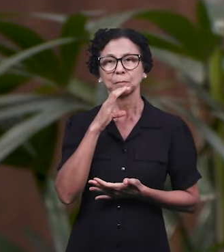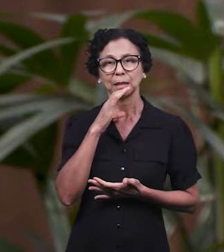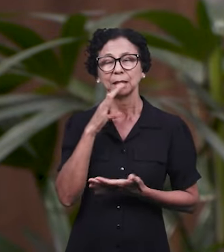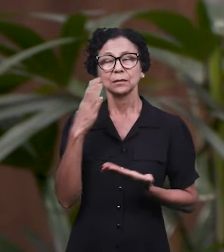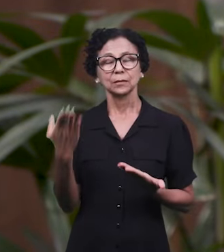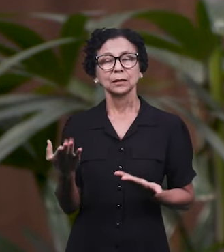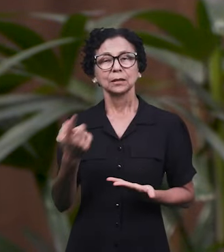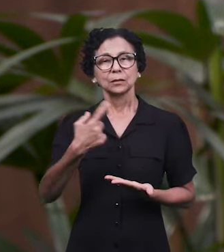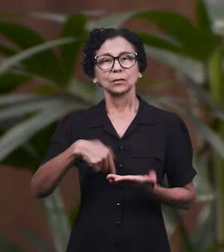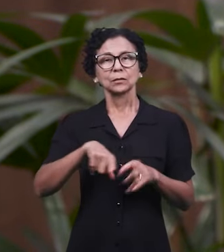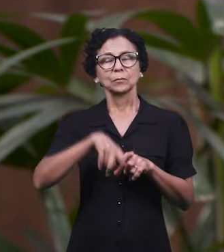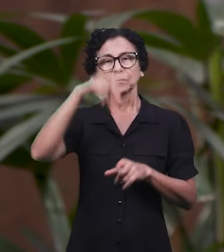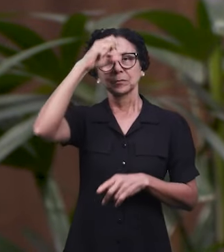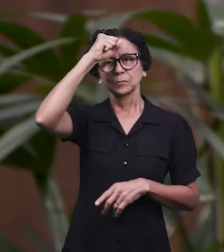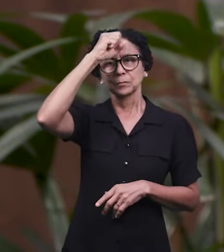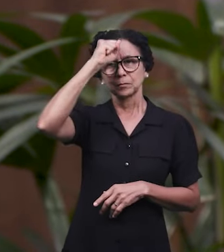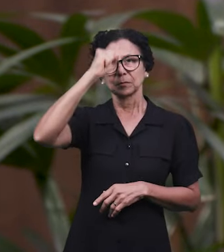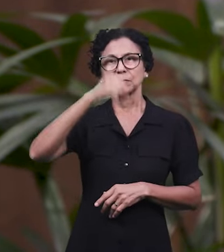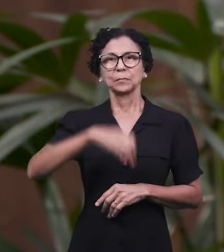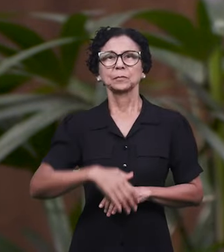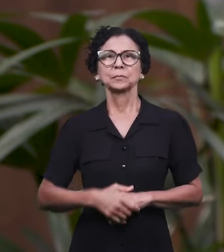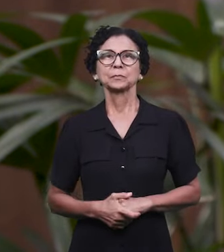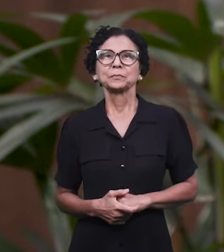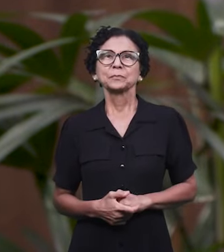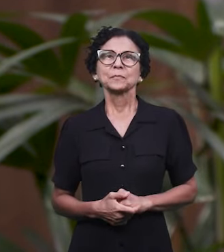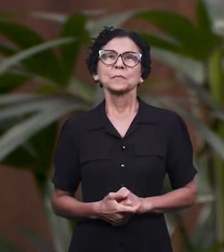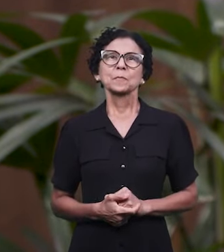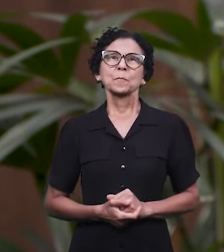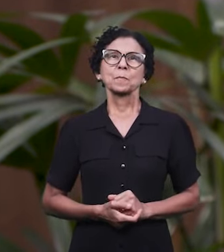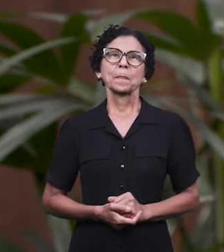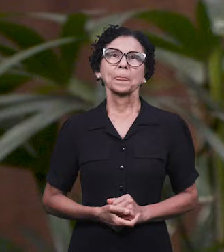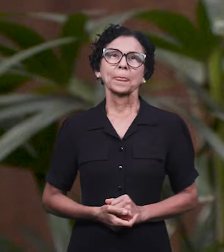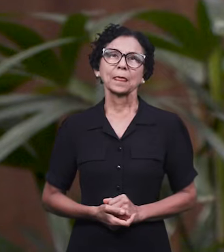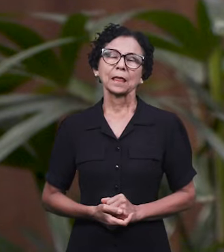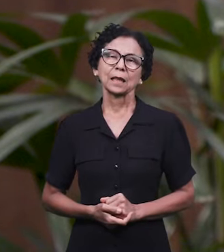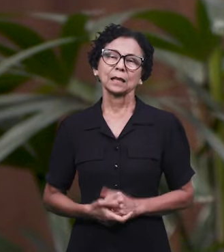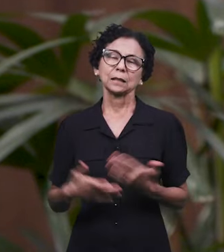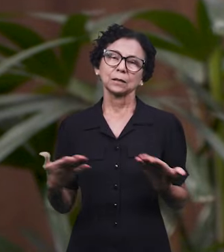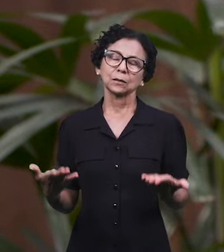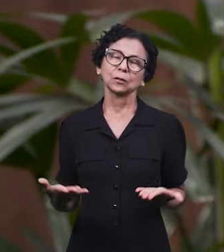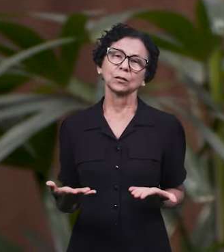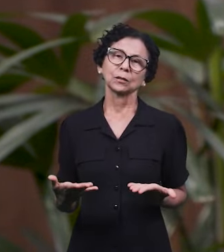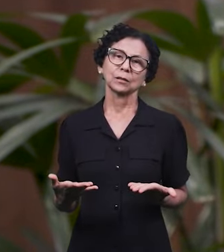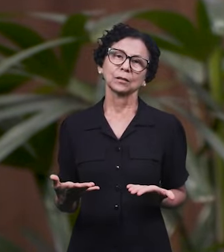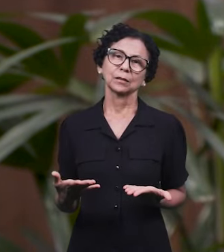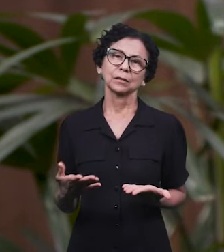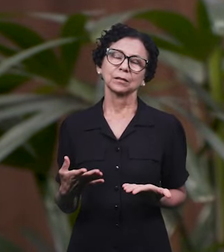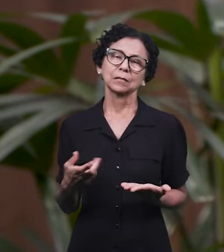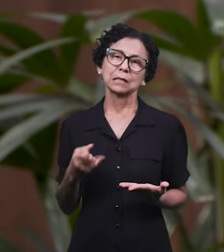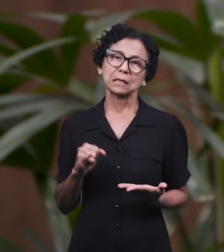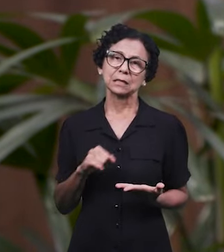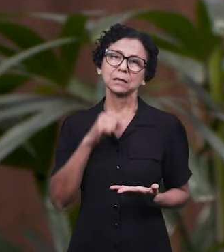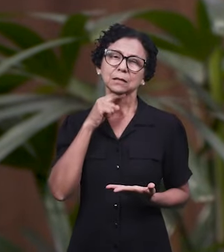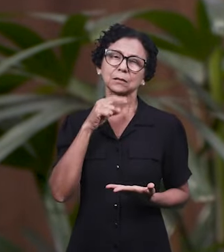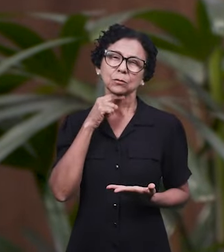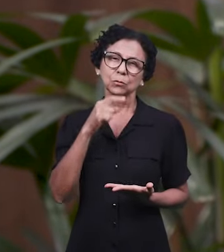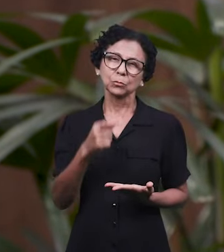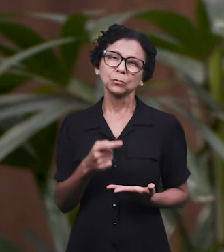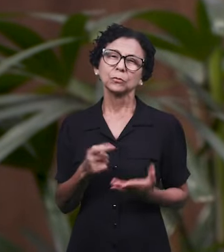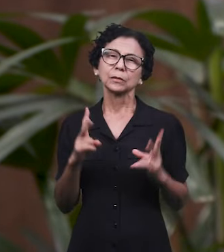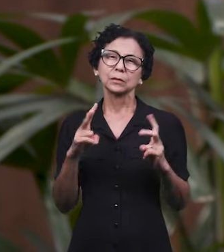aprendizado e espero que nós tenhamos esclarecido PR os nossos ouvintes irmãos eh tirado as